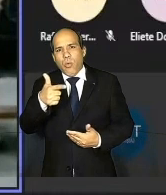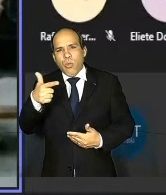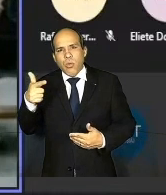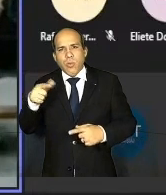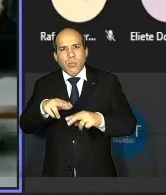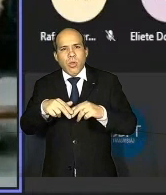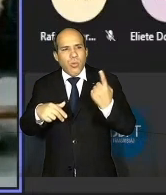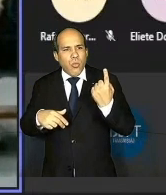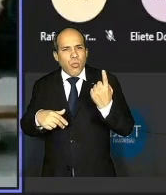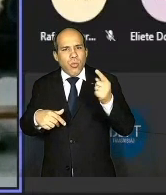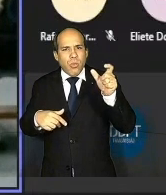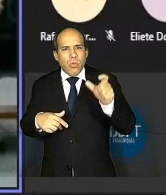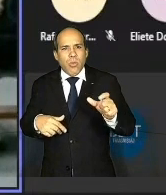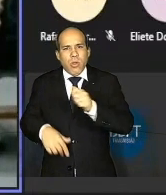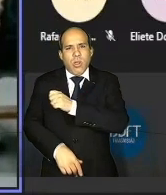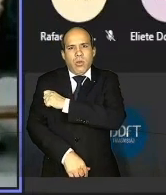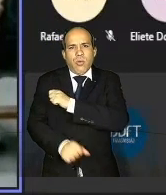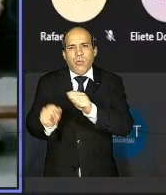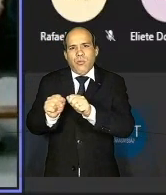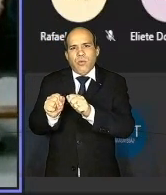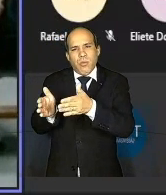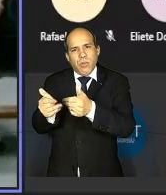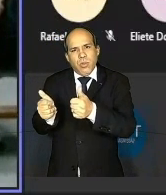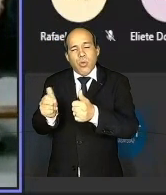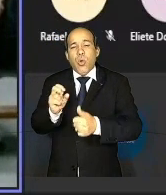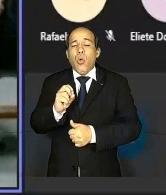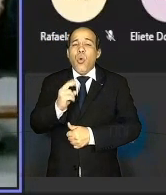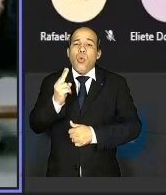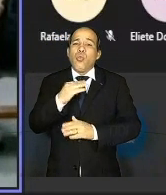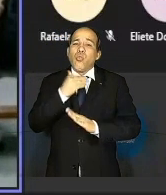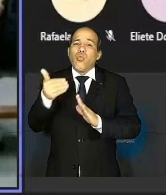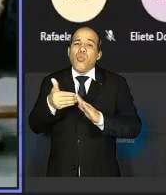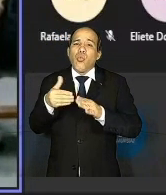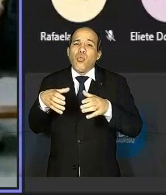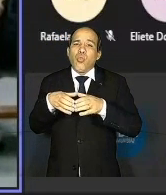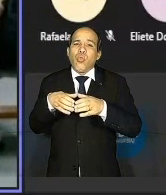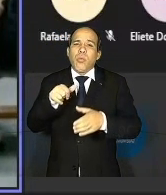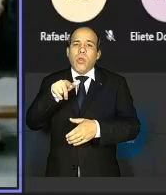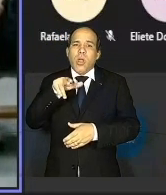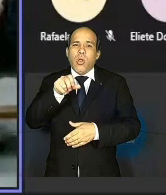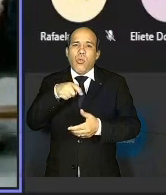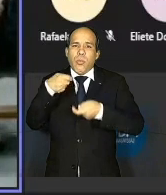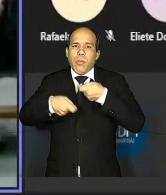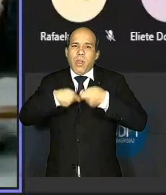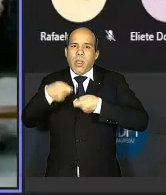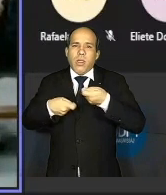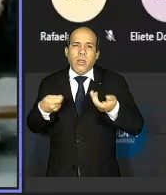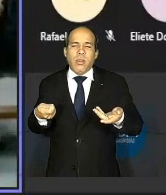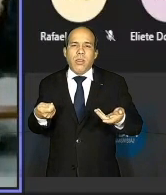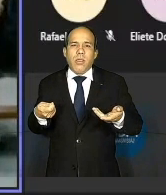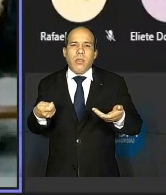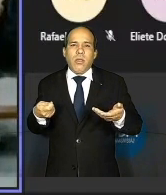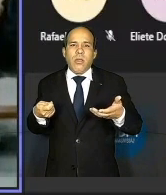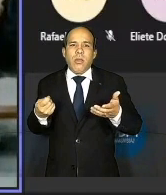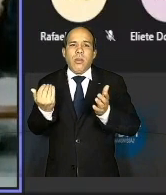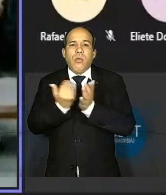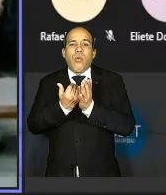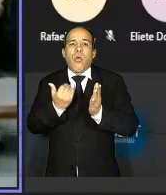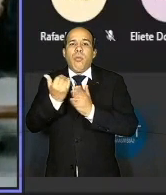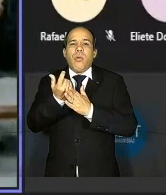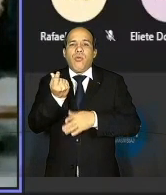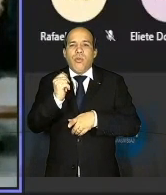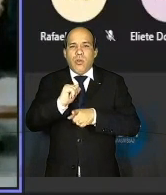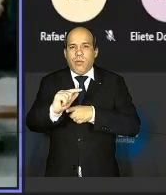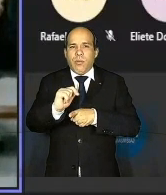outros, diretamente do aluno que fez o requerimento, ou deveria todo o corpo docente arcar com esses custos com